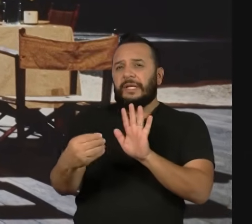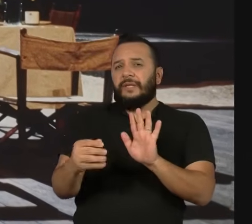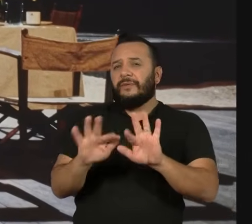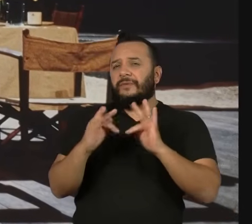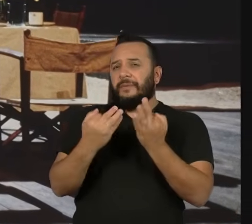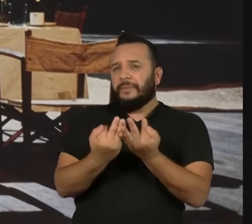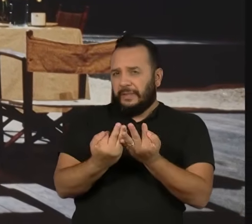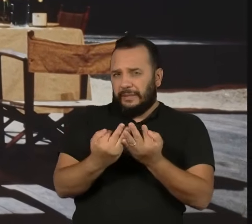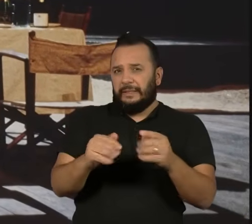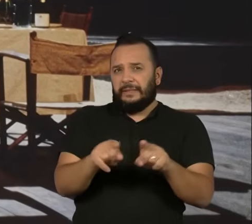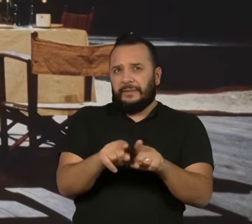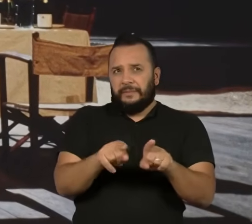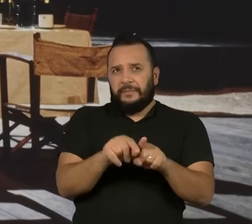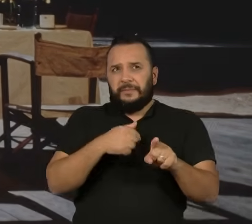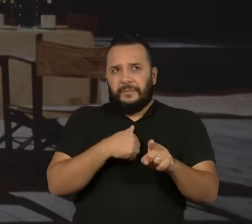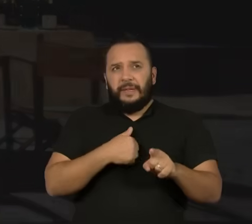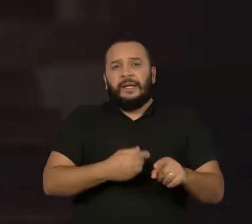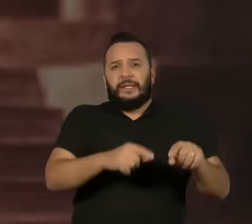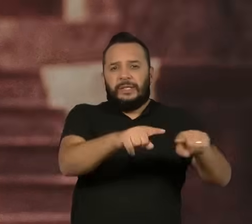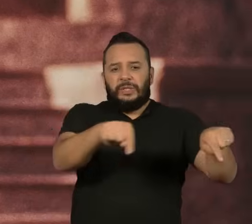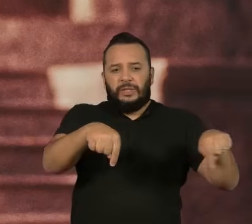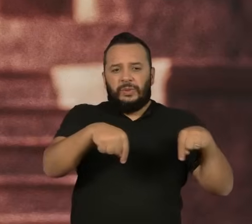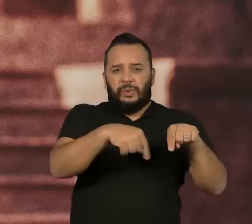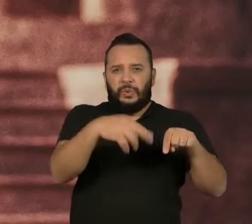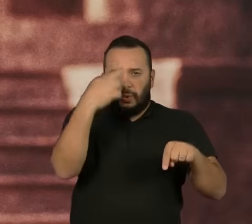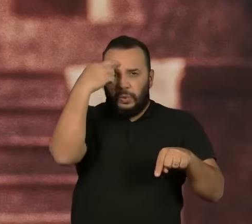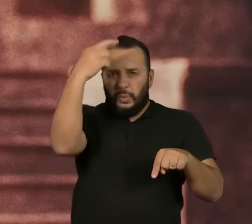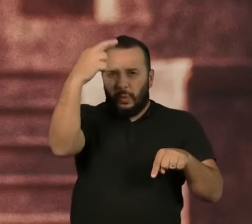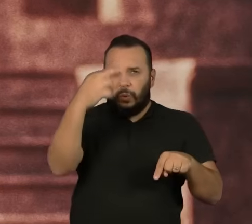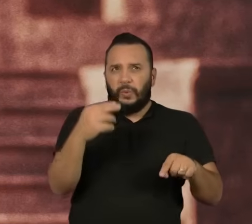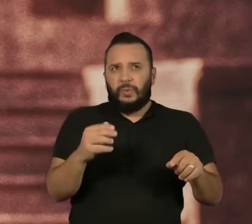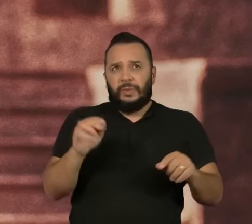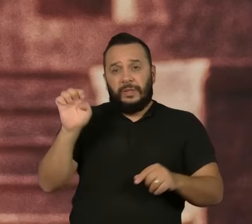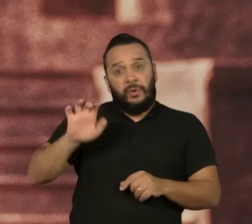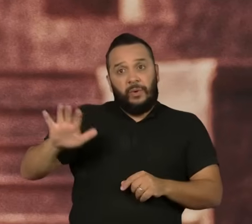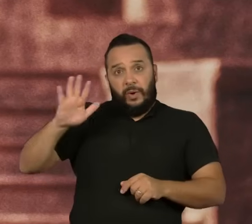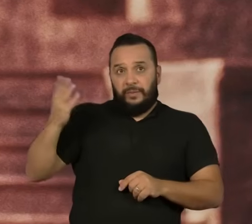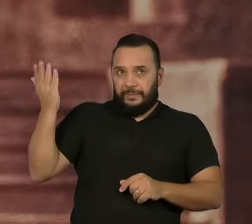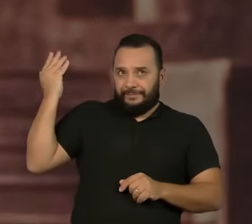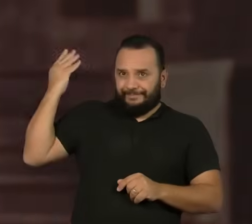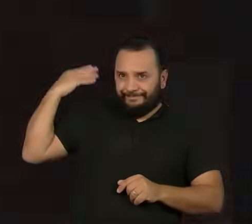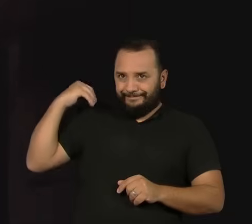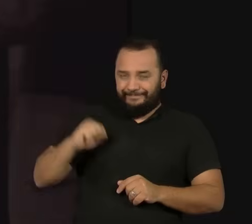familiar e de propriedade vigentes na Europa naquele tempo.